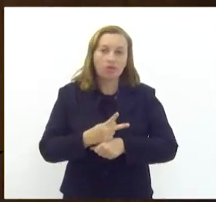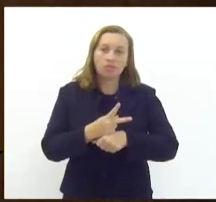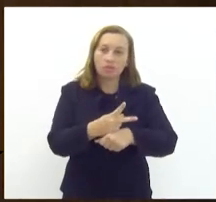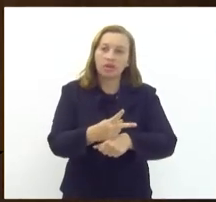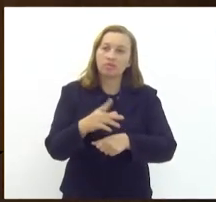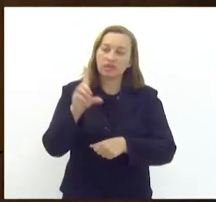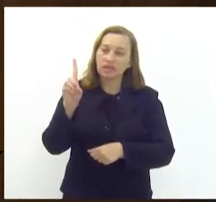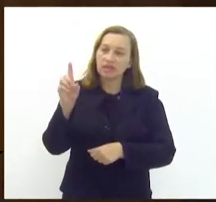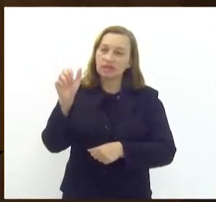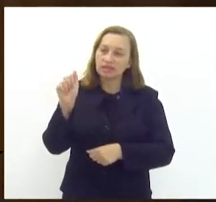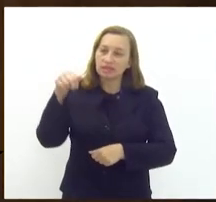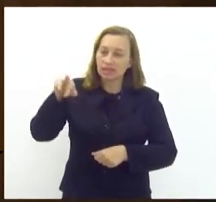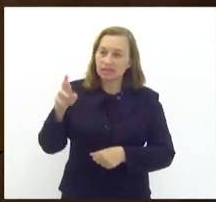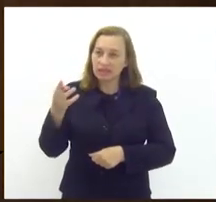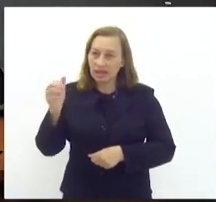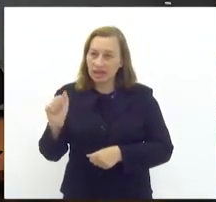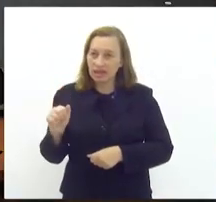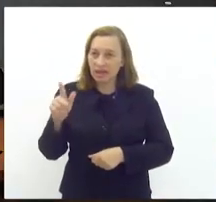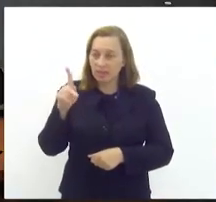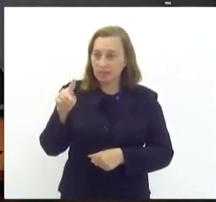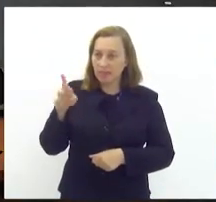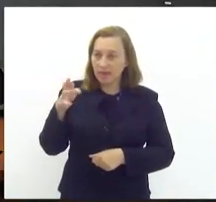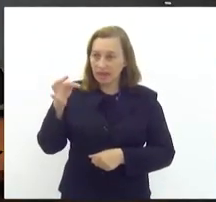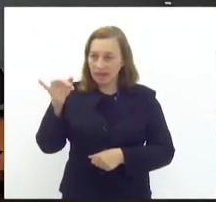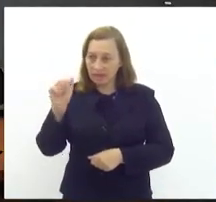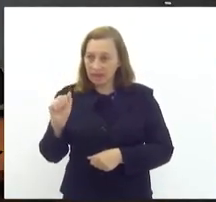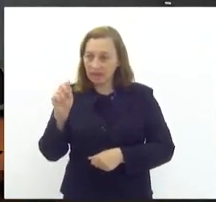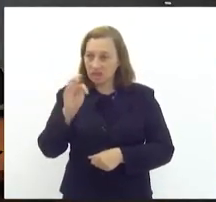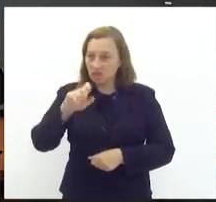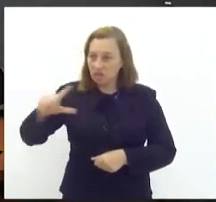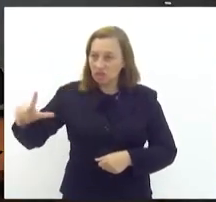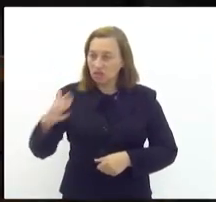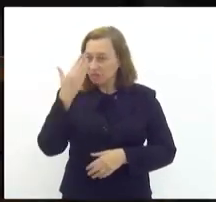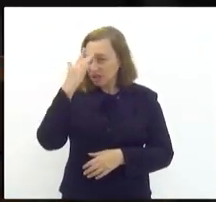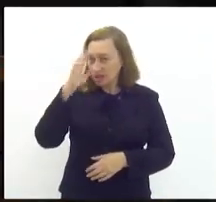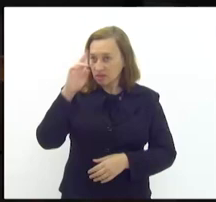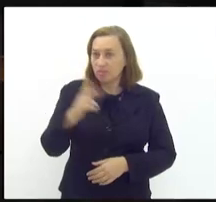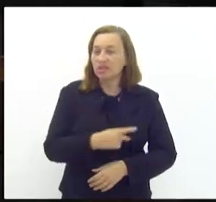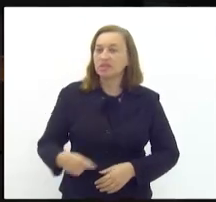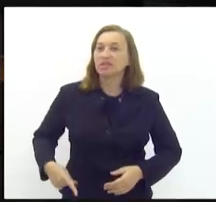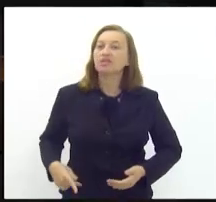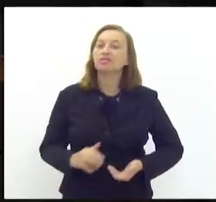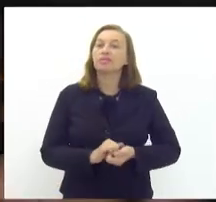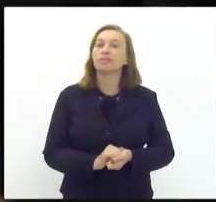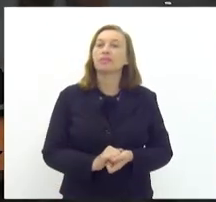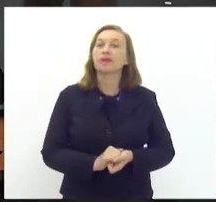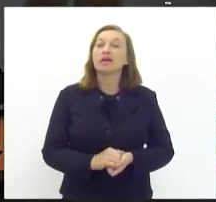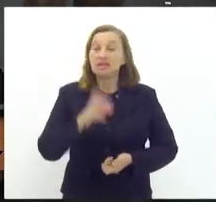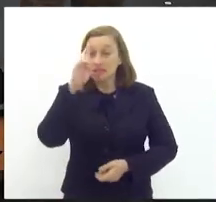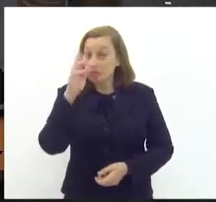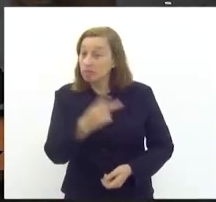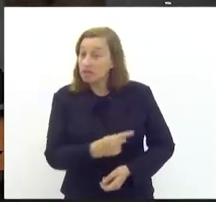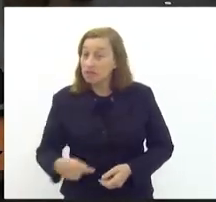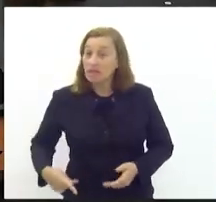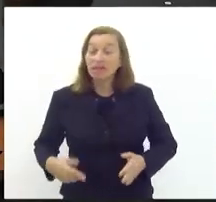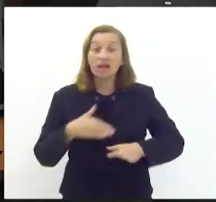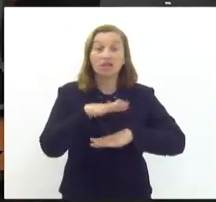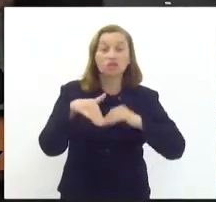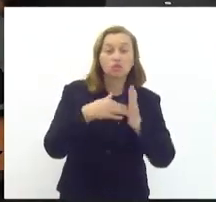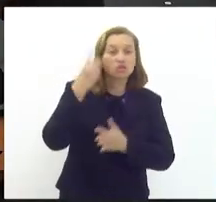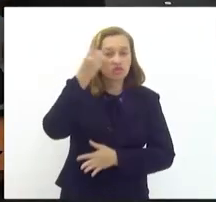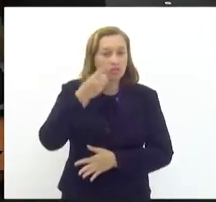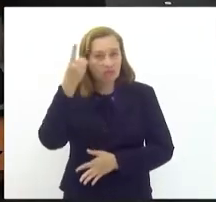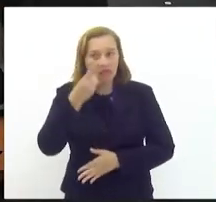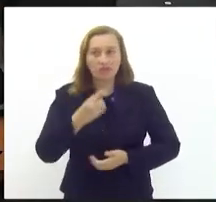Dandara a preta Gil obrigado senhor Deputado Renato por favor senhor presidente senhoras e deputadas